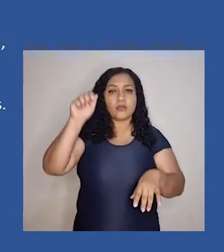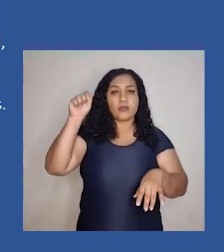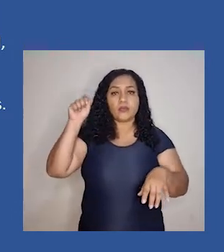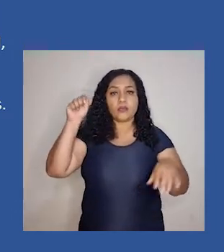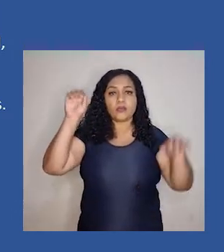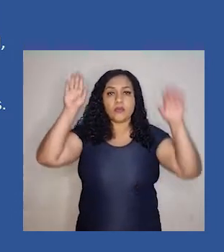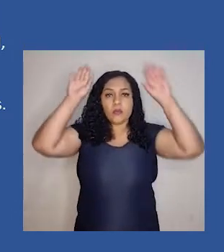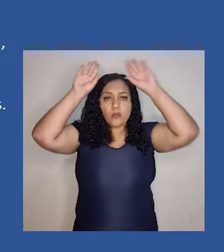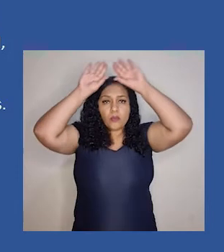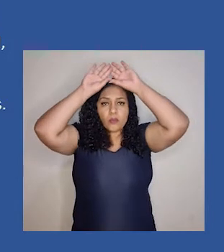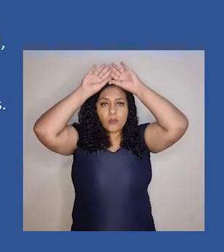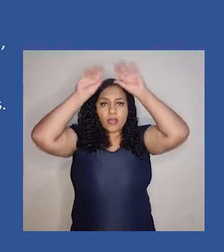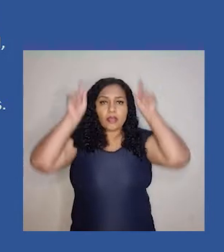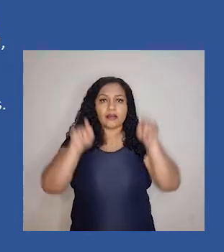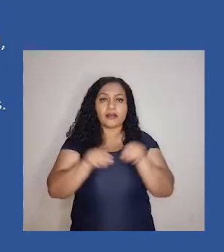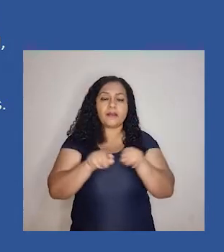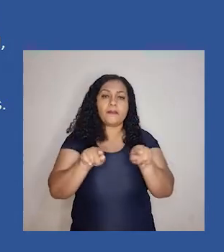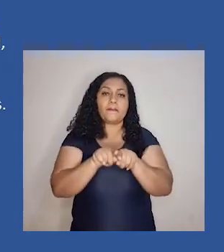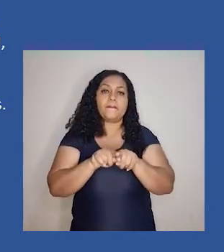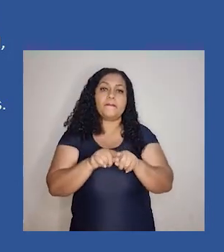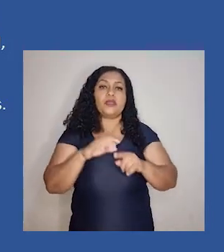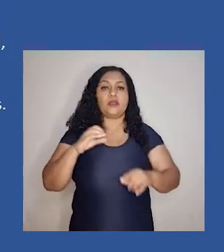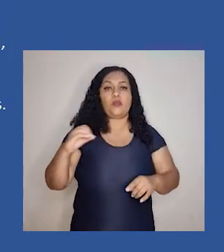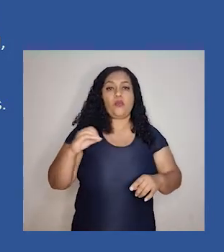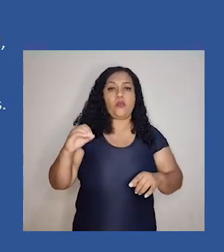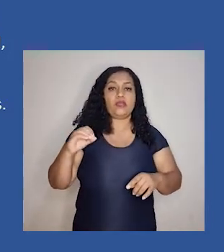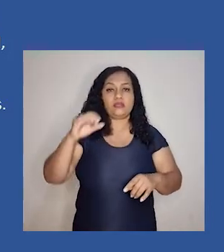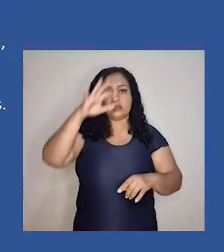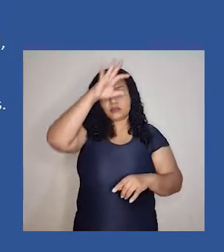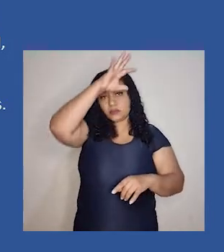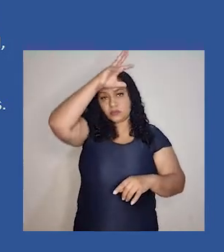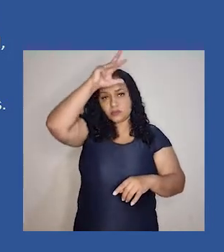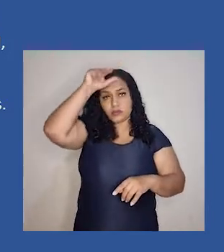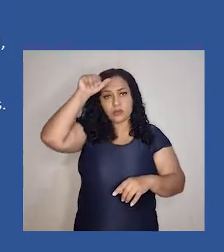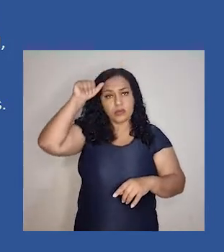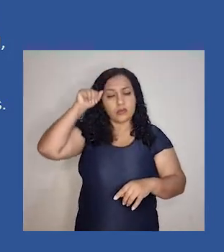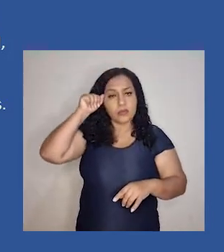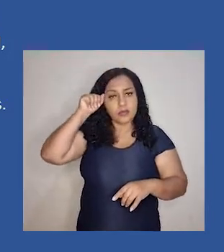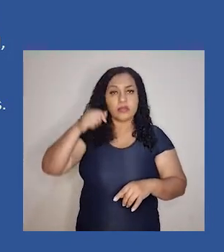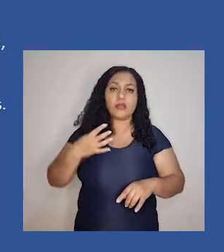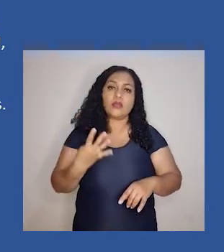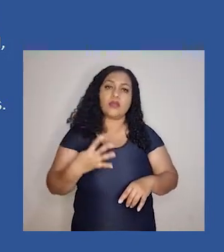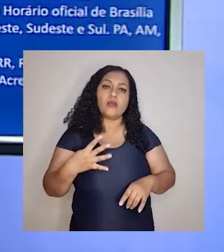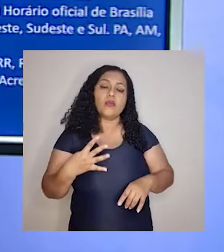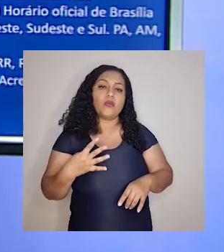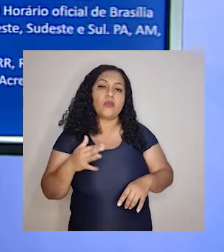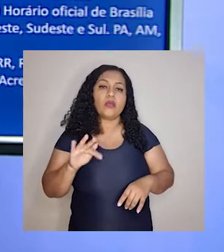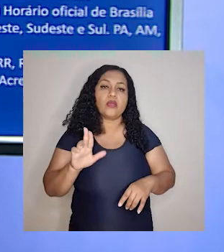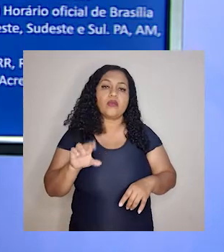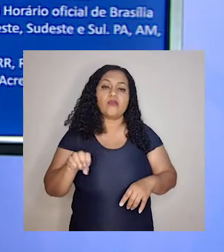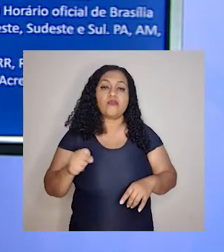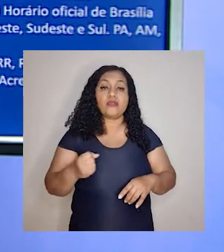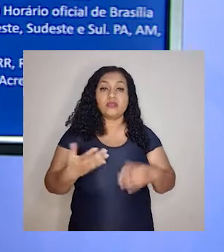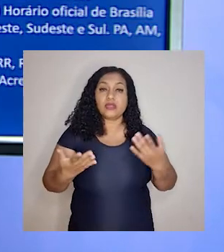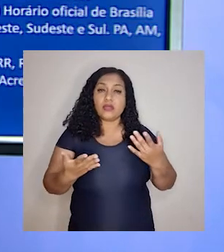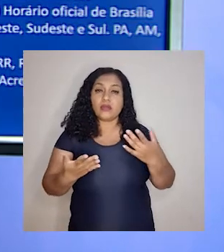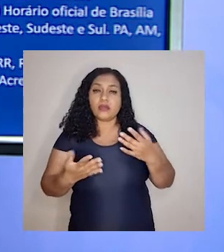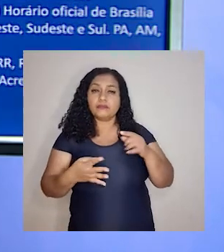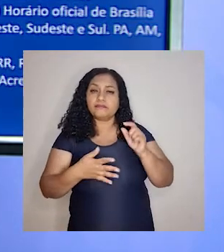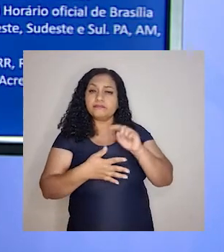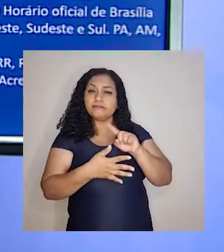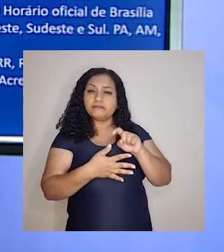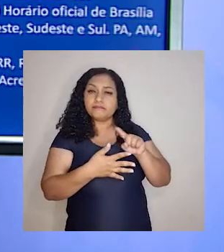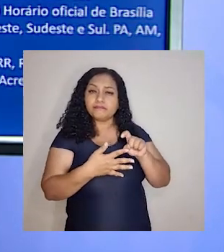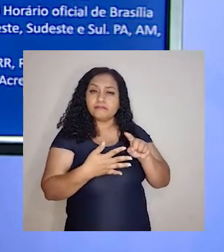Acre e um pouquinho do oeste do Amazonas né que essa parte de amarela que não esse é o quarto fuso fazendo uma situação hipotética